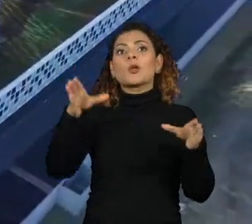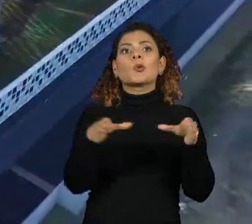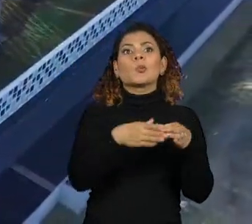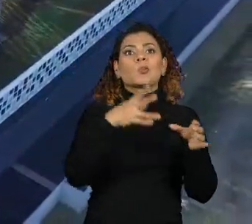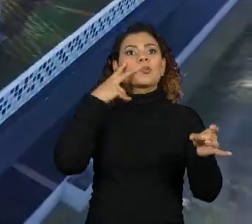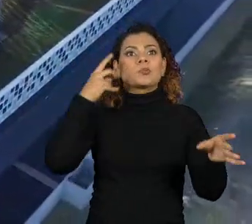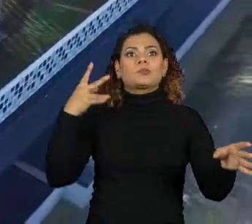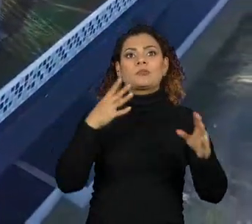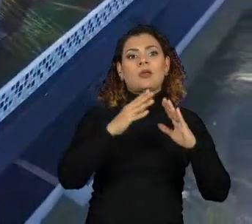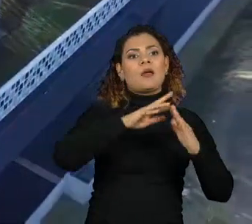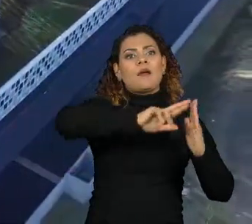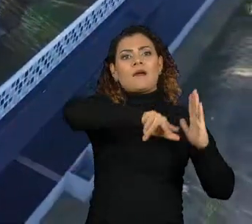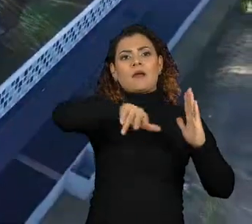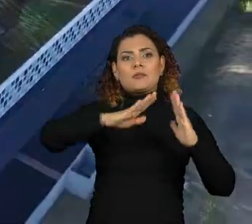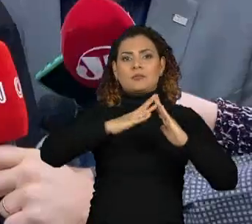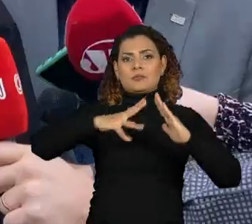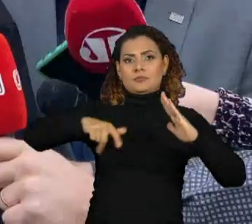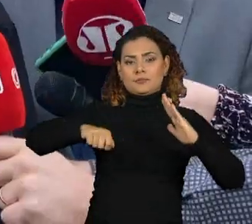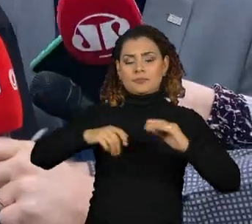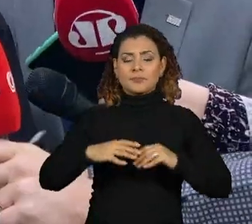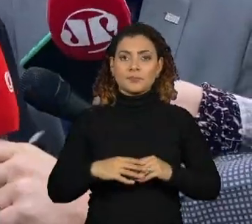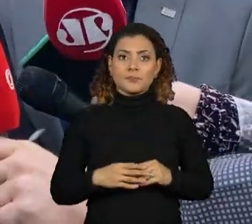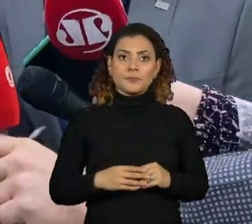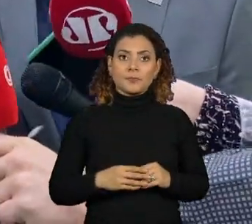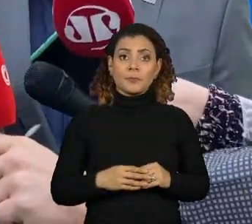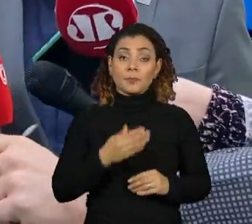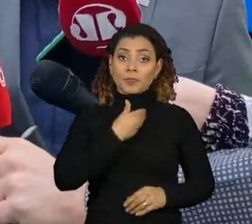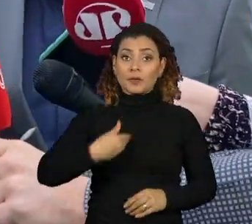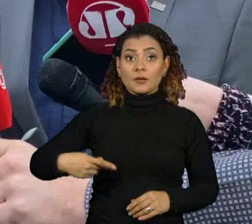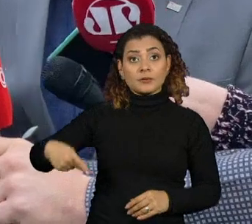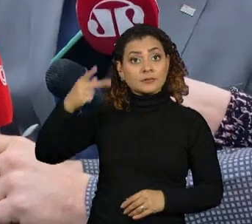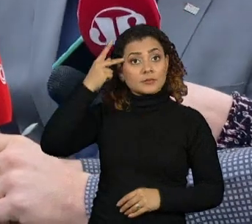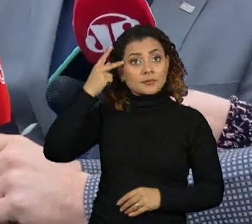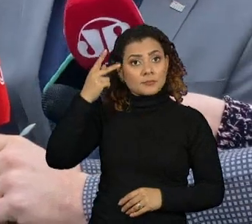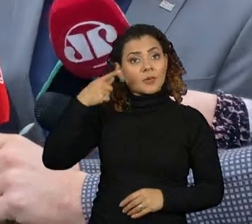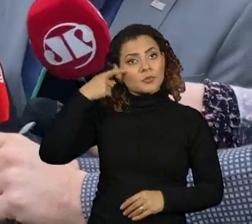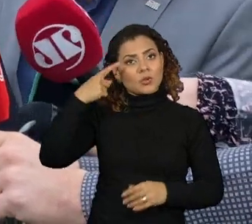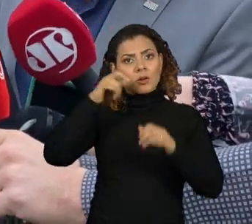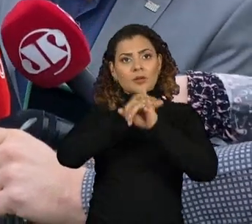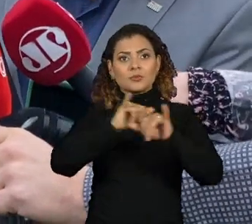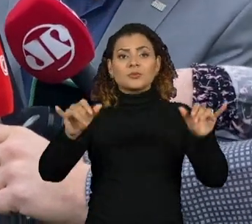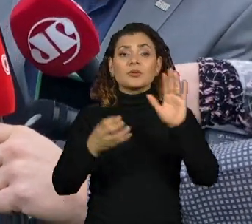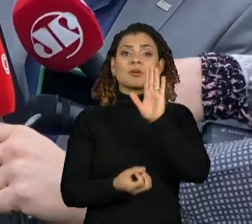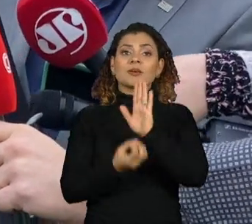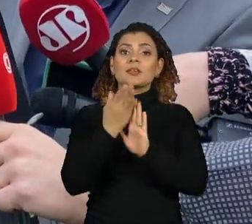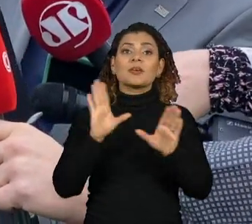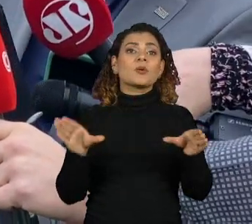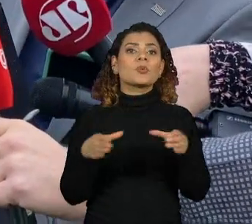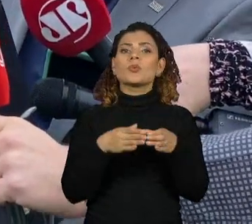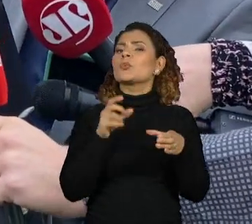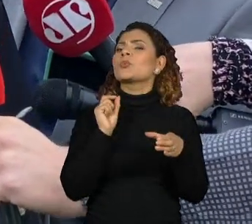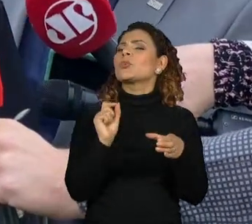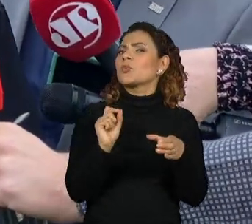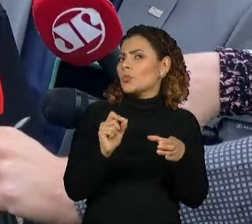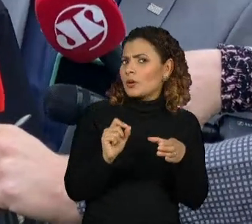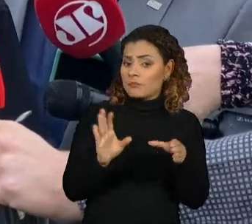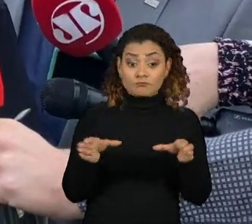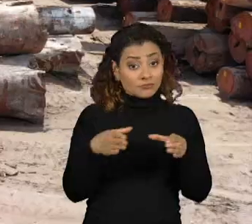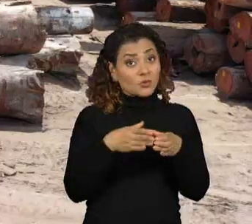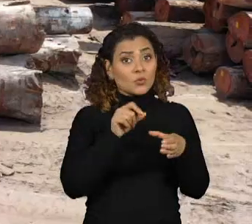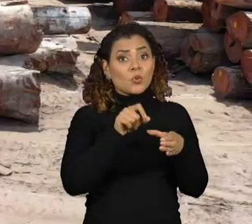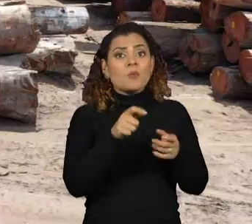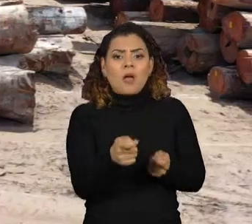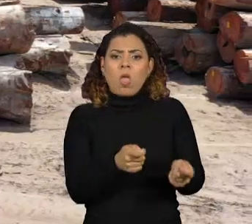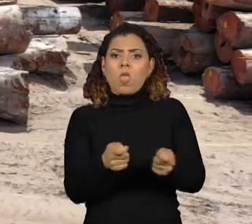da floresta. O governador de São Paulo, João Dória, anuncia a criação de uma força-tarefa para barrar